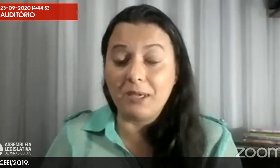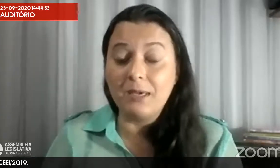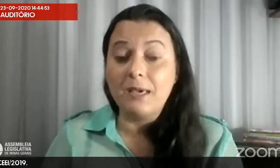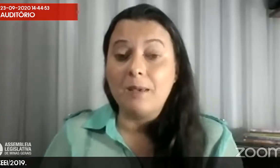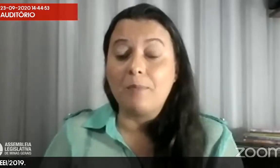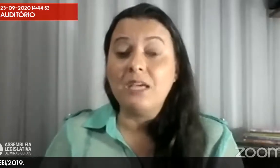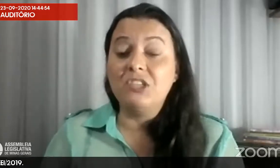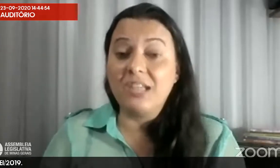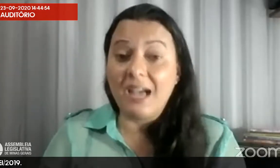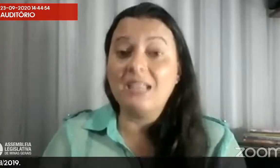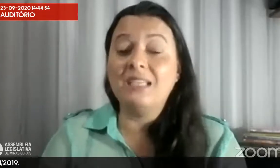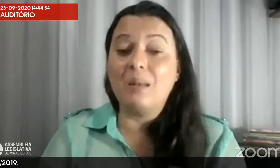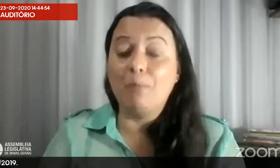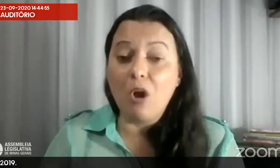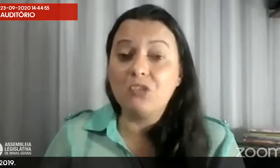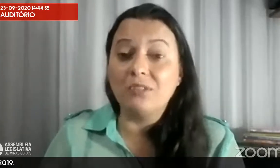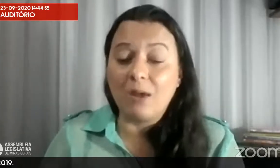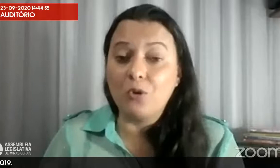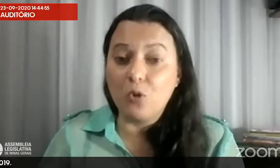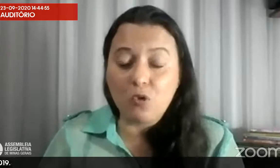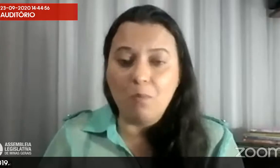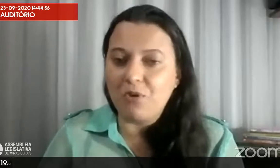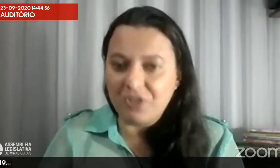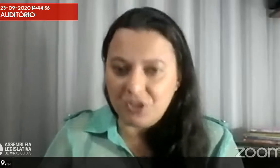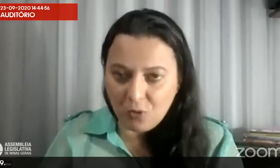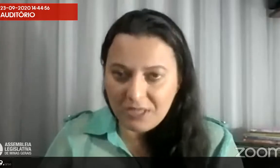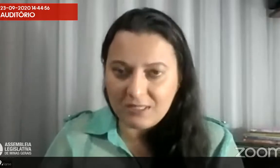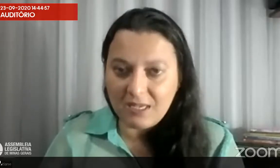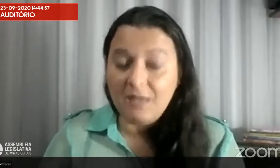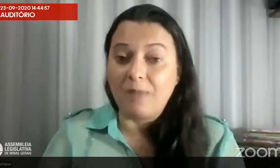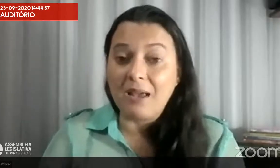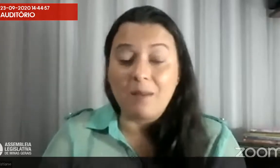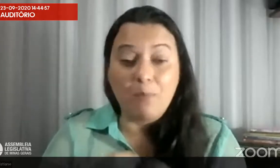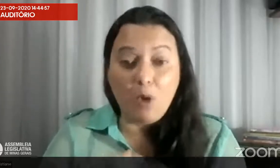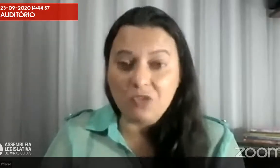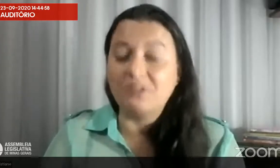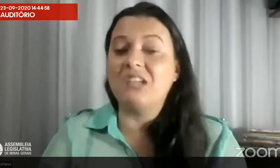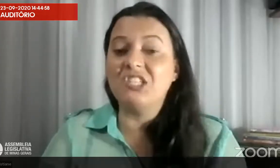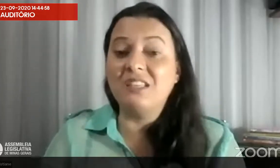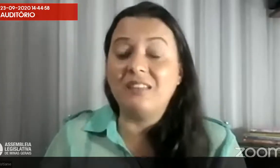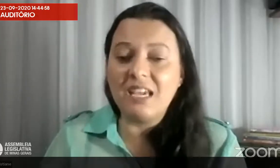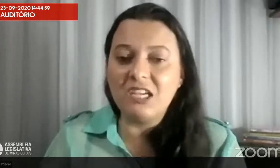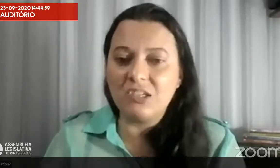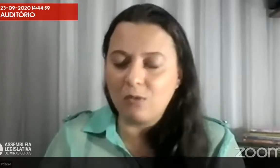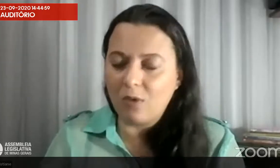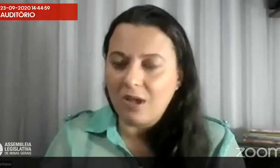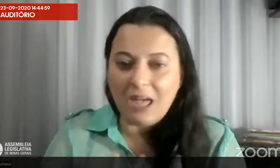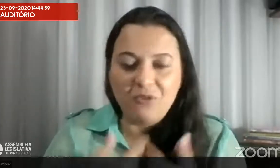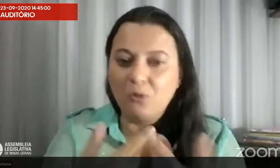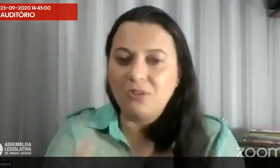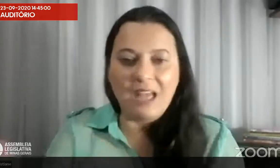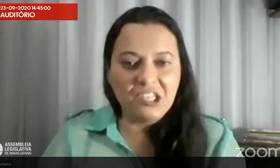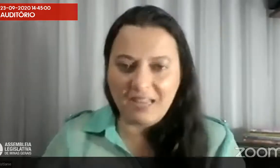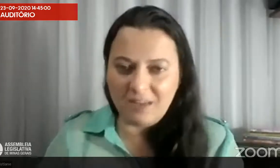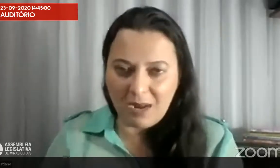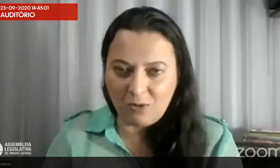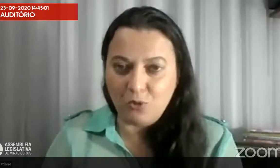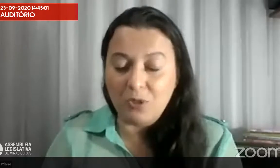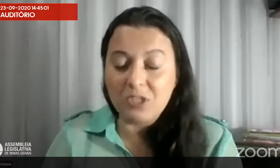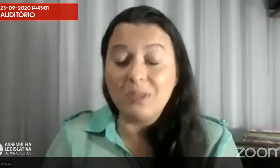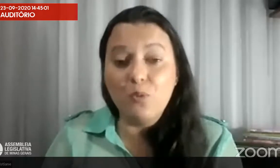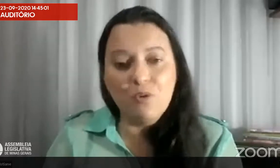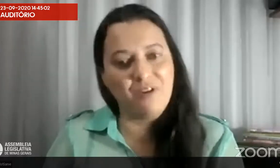aí, né? Diga a ela que ela pode contar conosco como professores, tá? Ela pode contar, a gente entende a dificuldade que é trabalhar